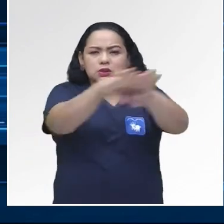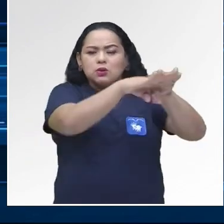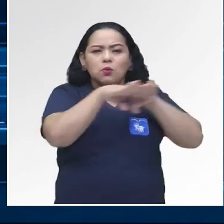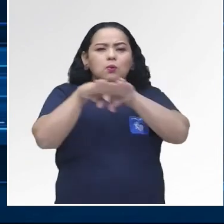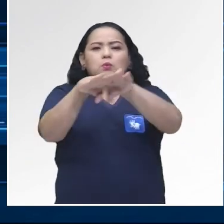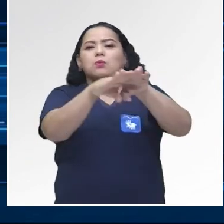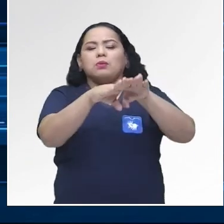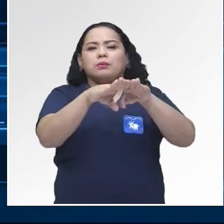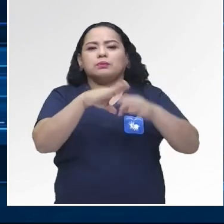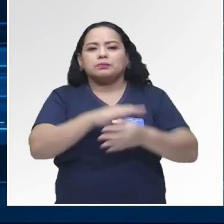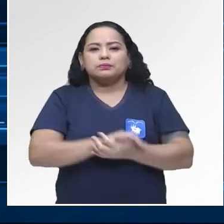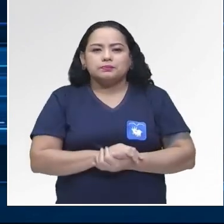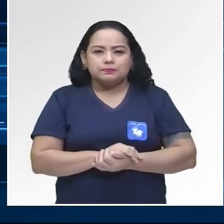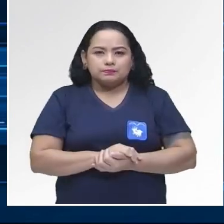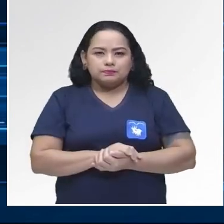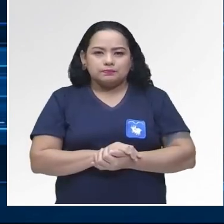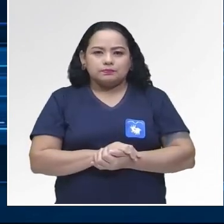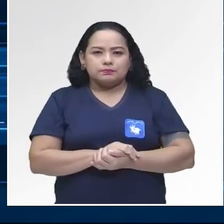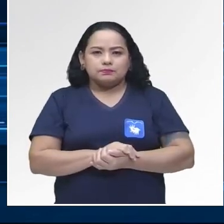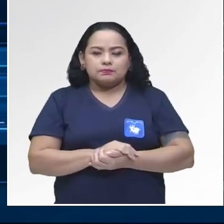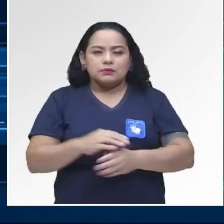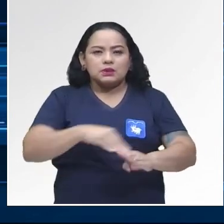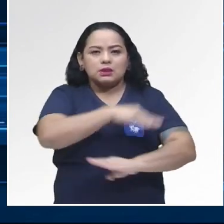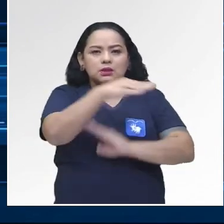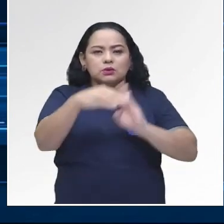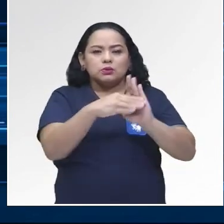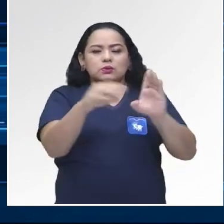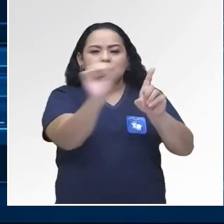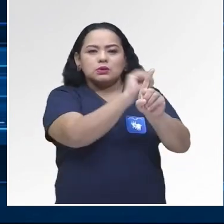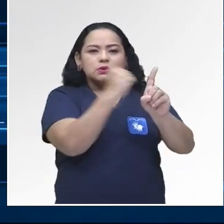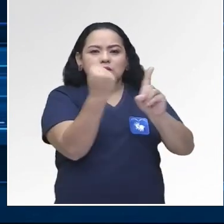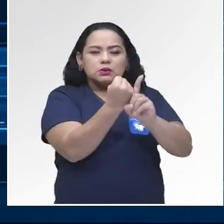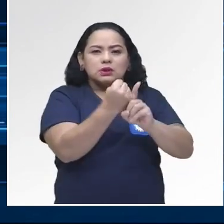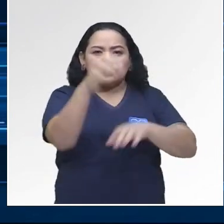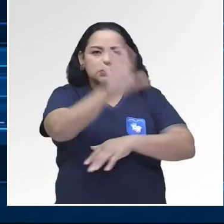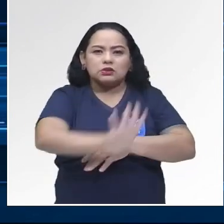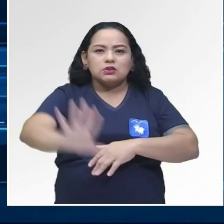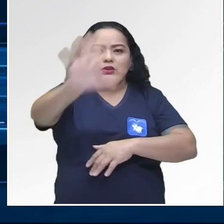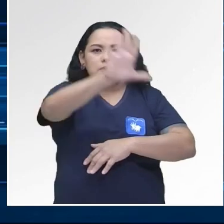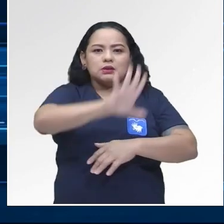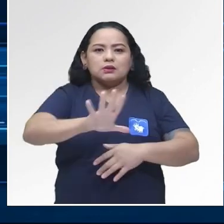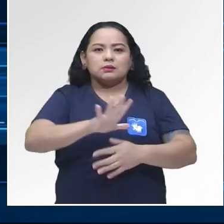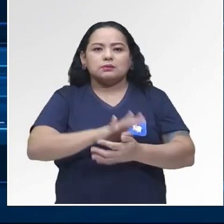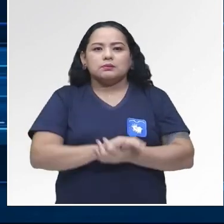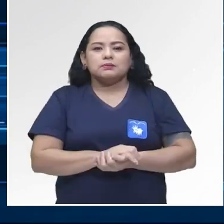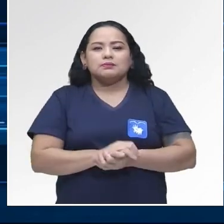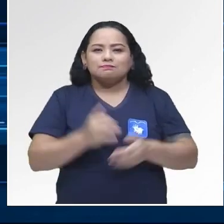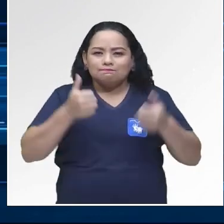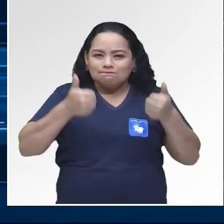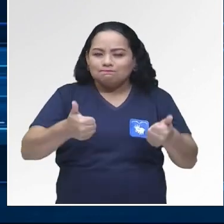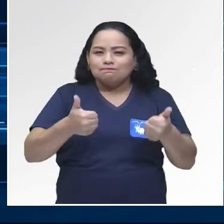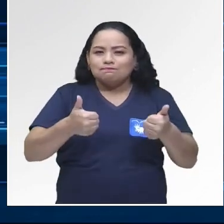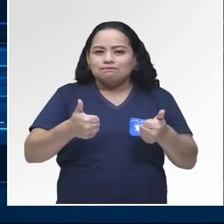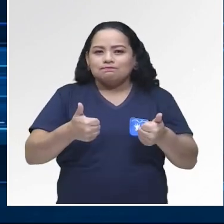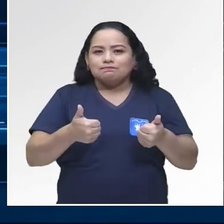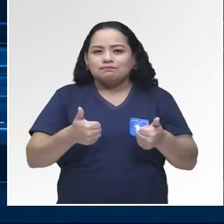comum, de toda a sociedade de um modo geral. Tá certo?